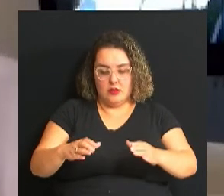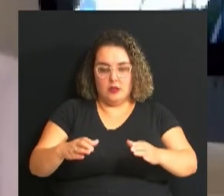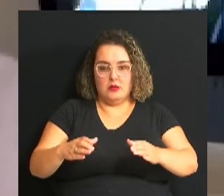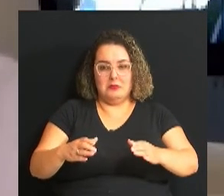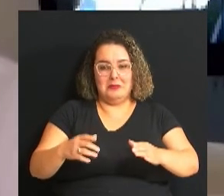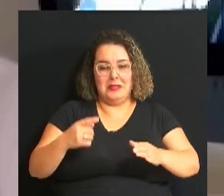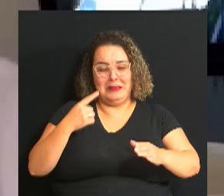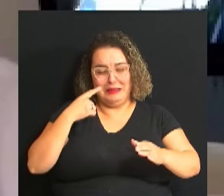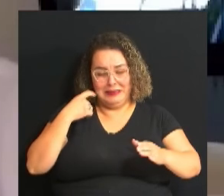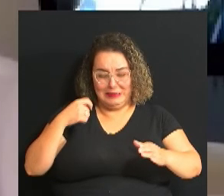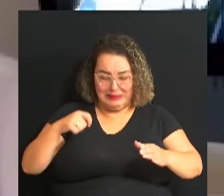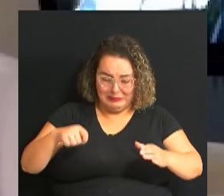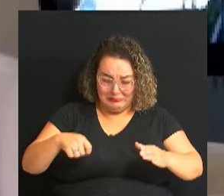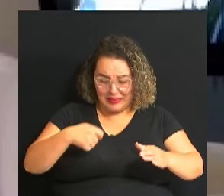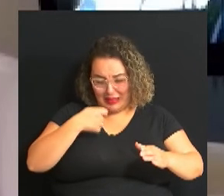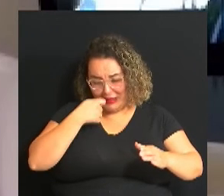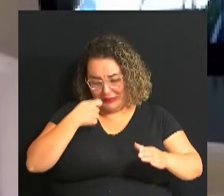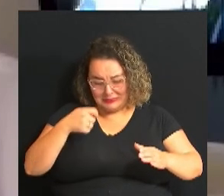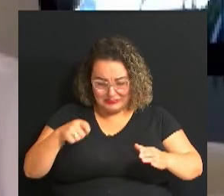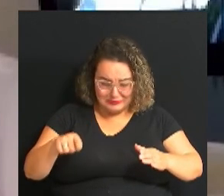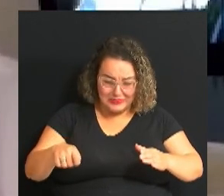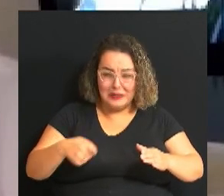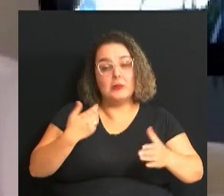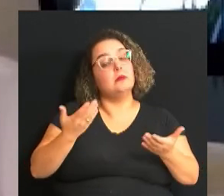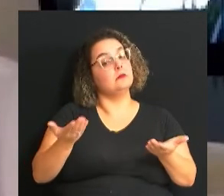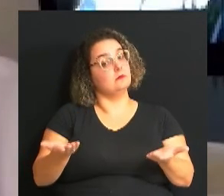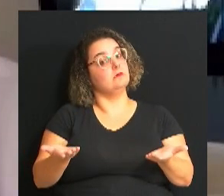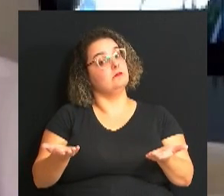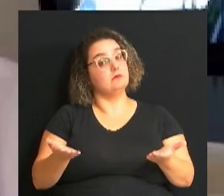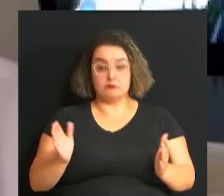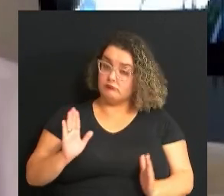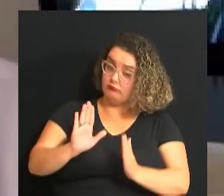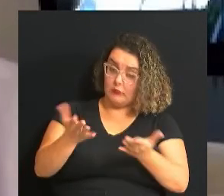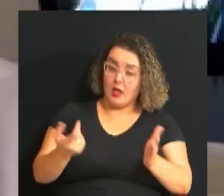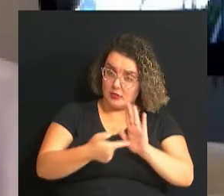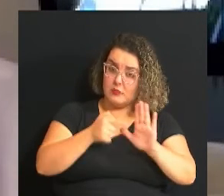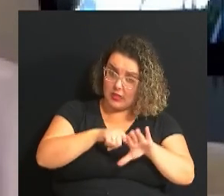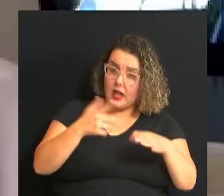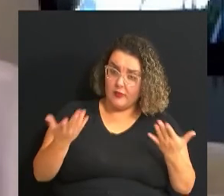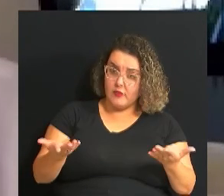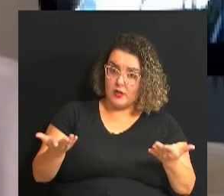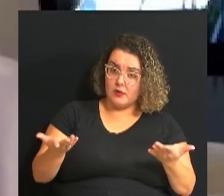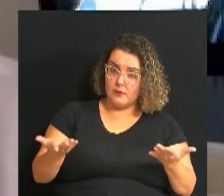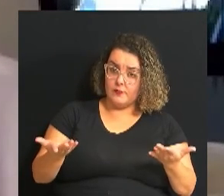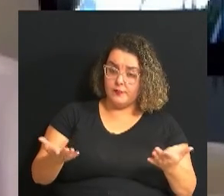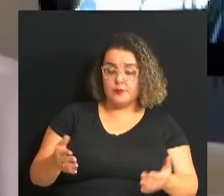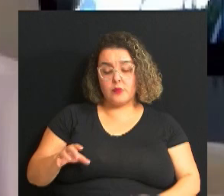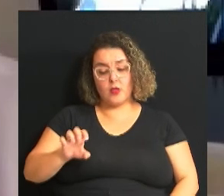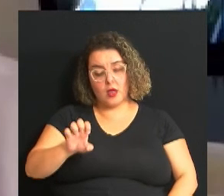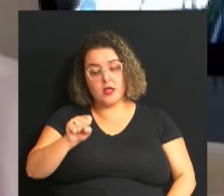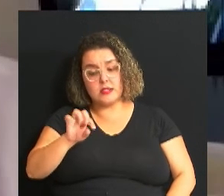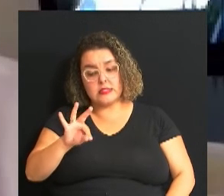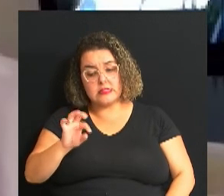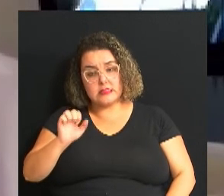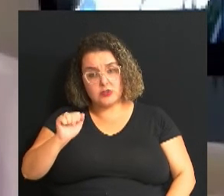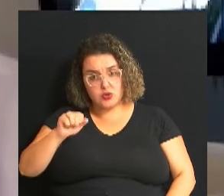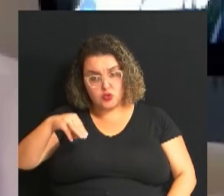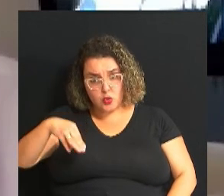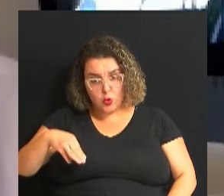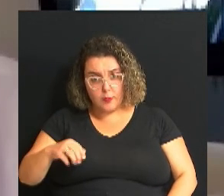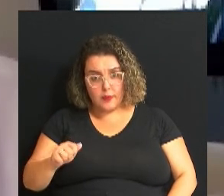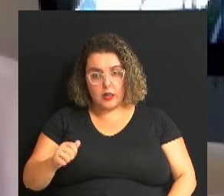chorando e triste. Então é isso, encare esse período do estômago não vou